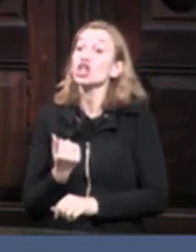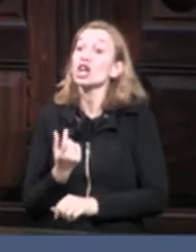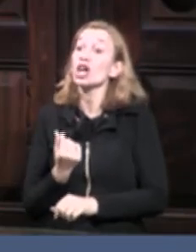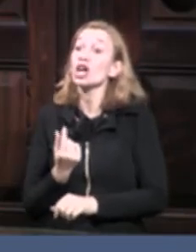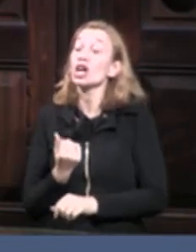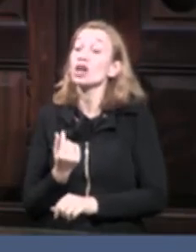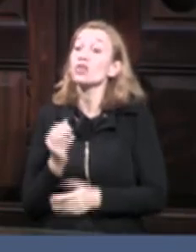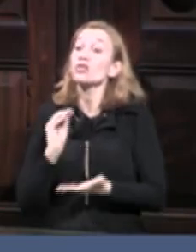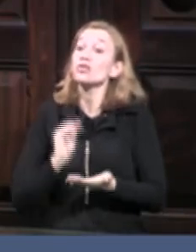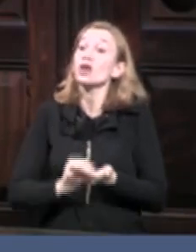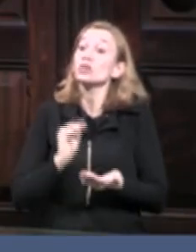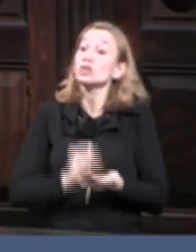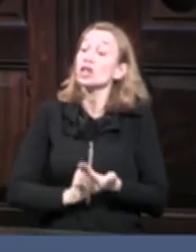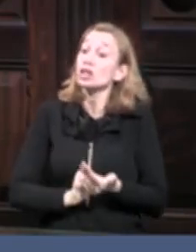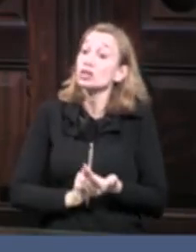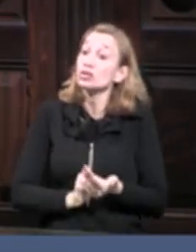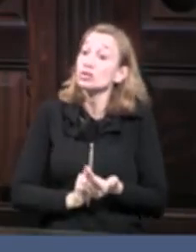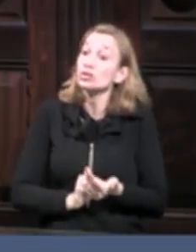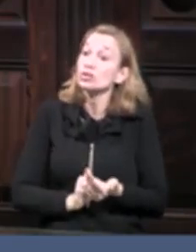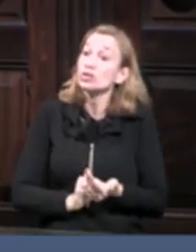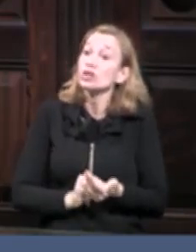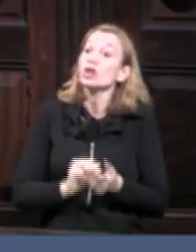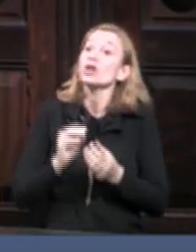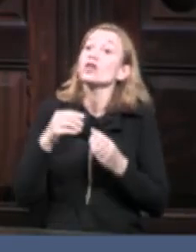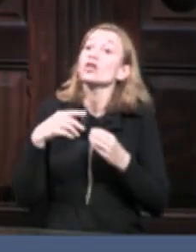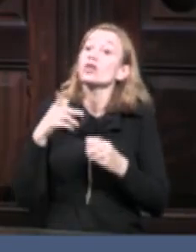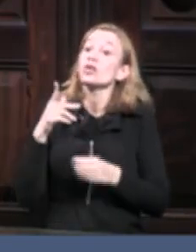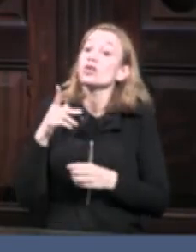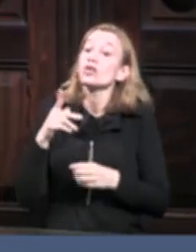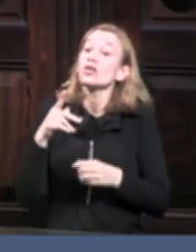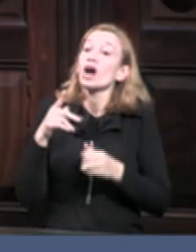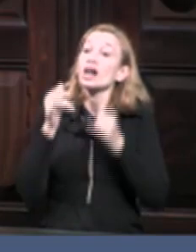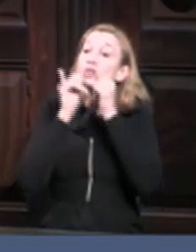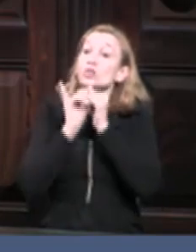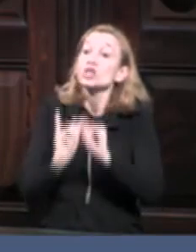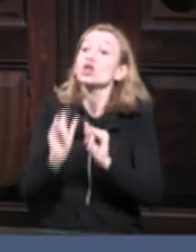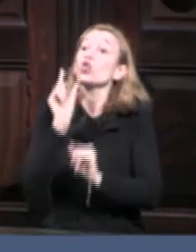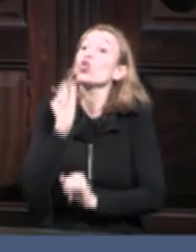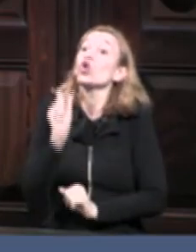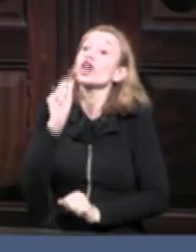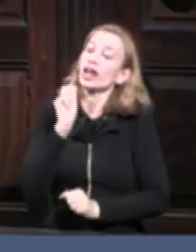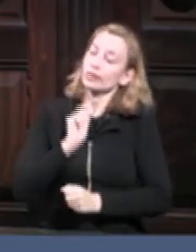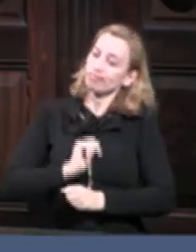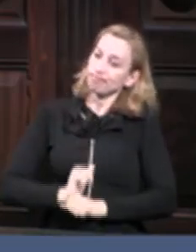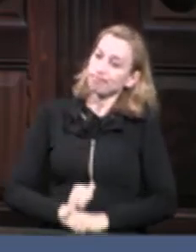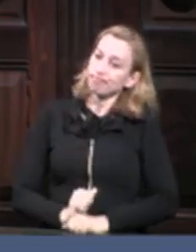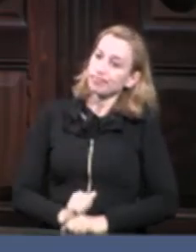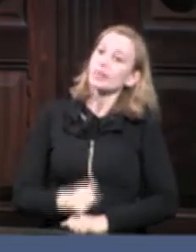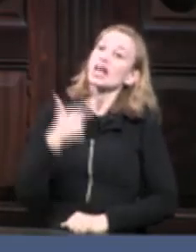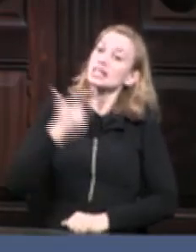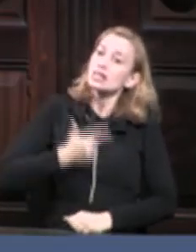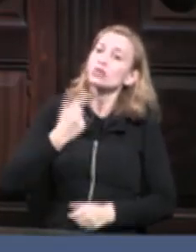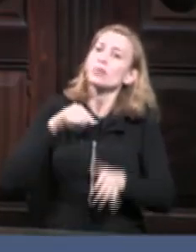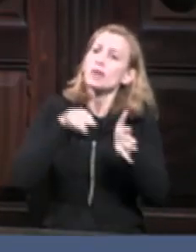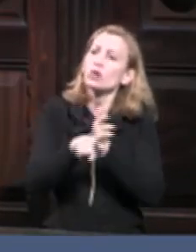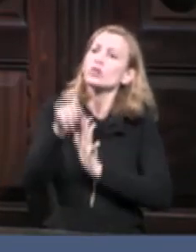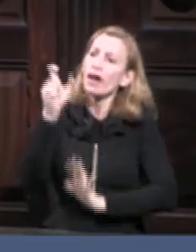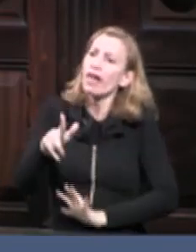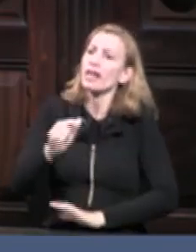verba federal? Propaganda de quê? Essa é a pergunta essencial. A segunda pergunta é: